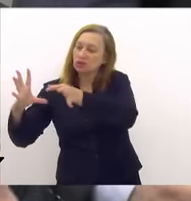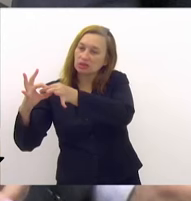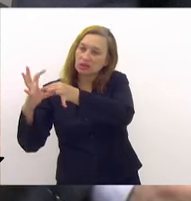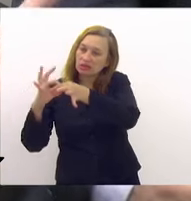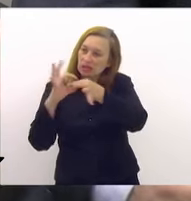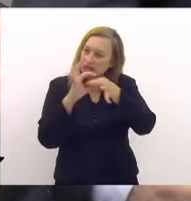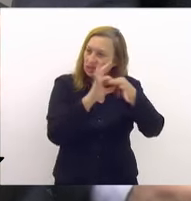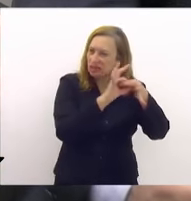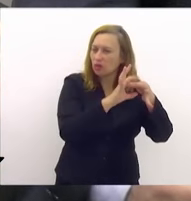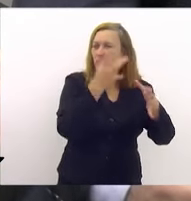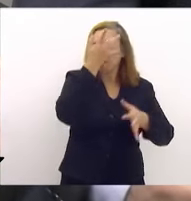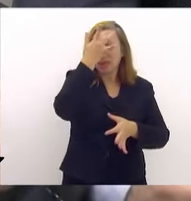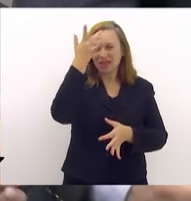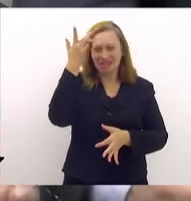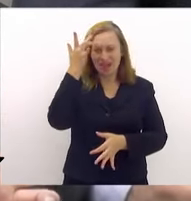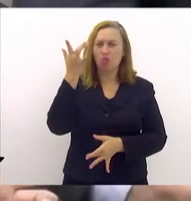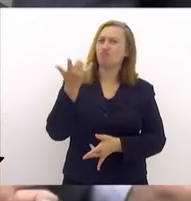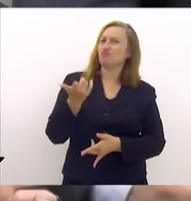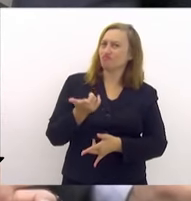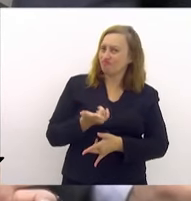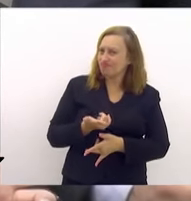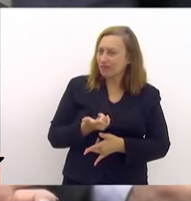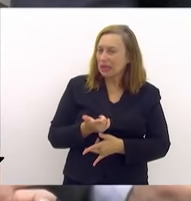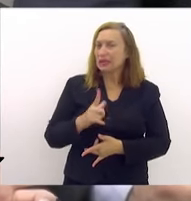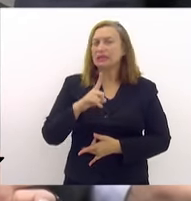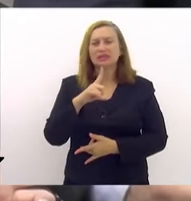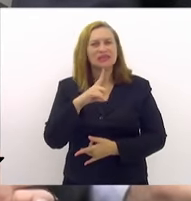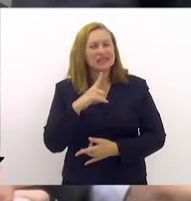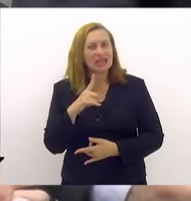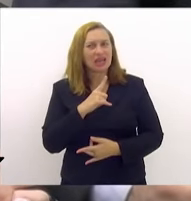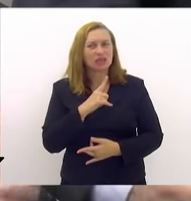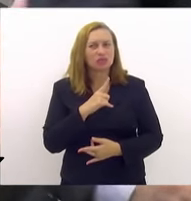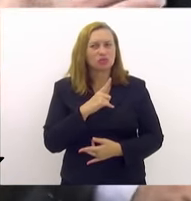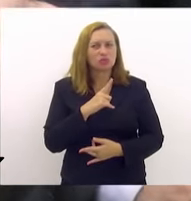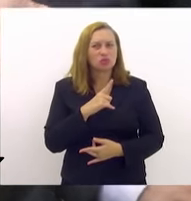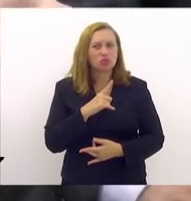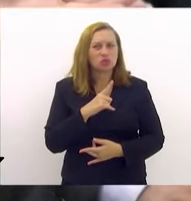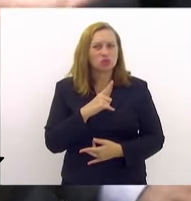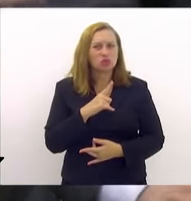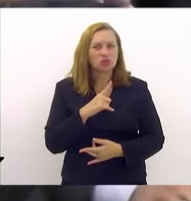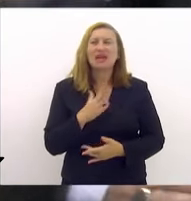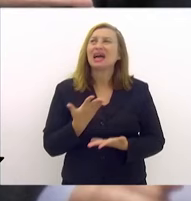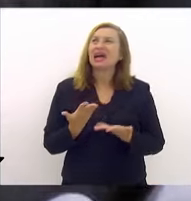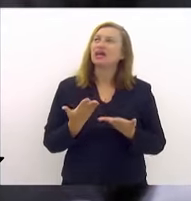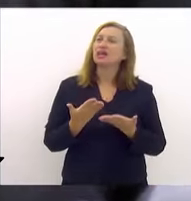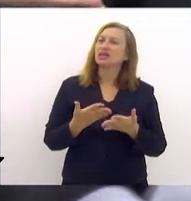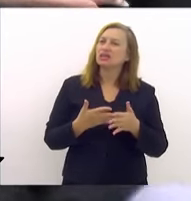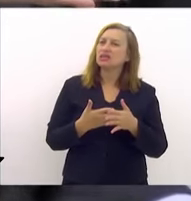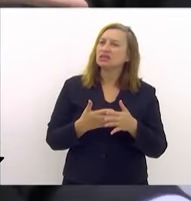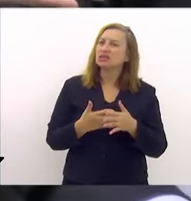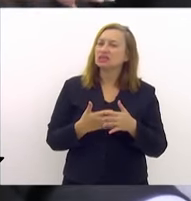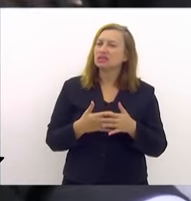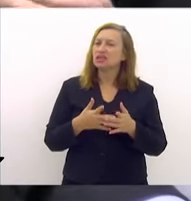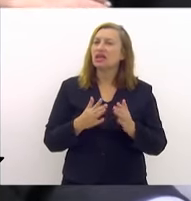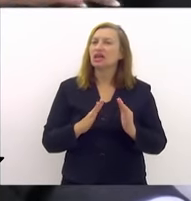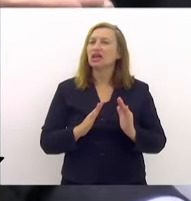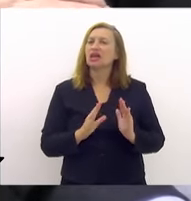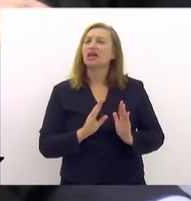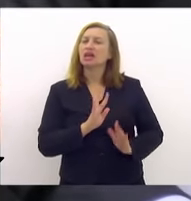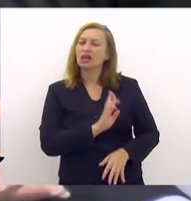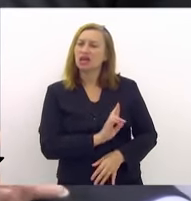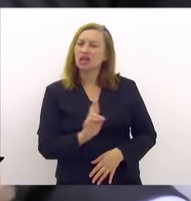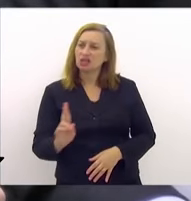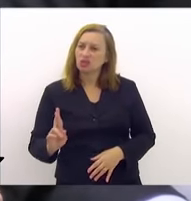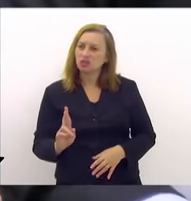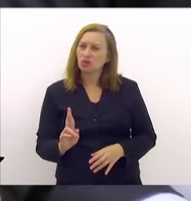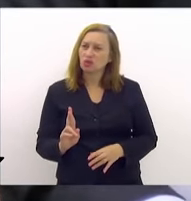da saúde mental, porque nós temos muito... Que até são entidades religiosas que promovem essa